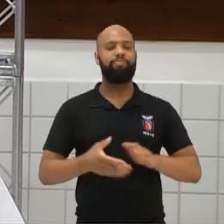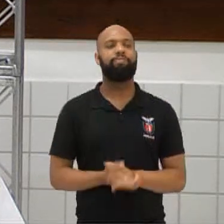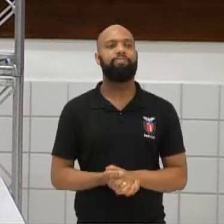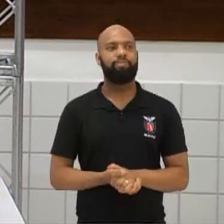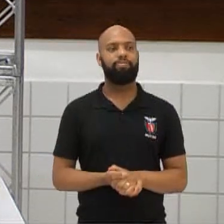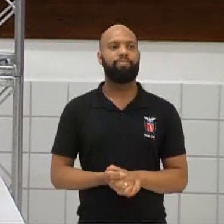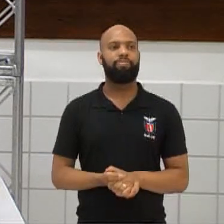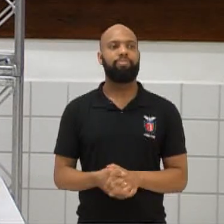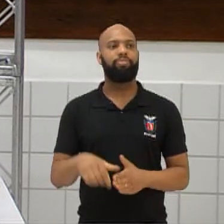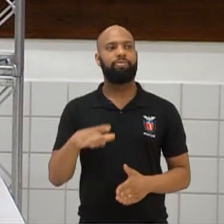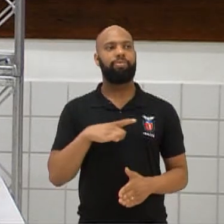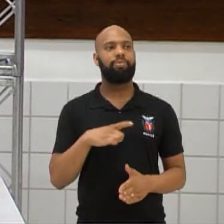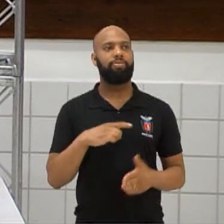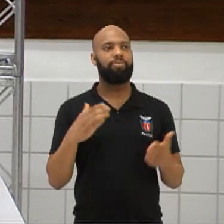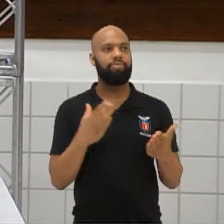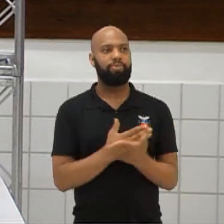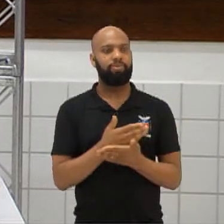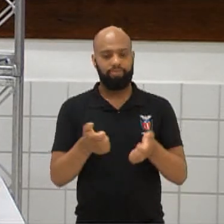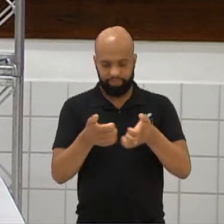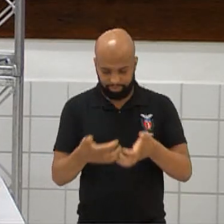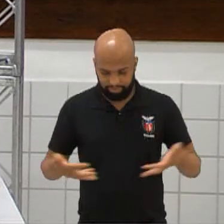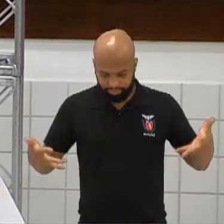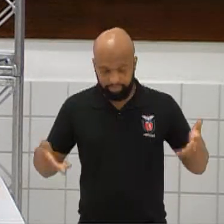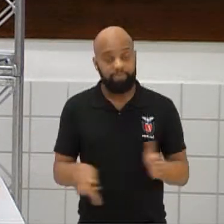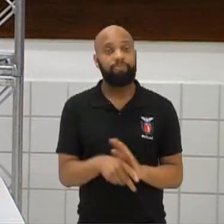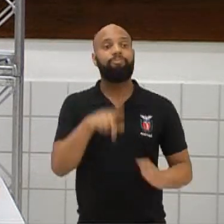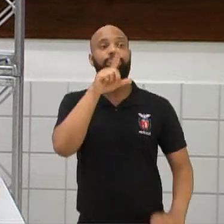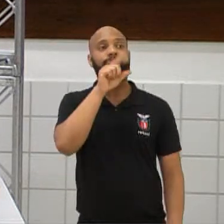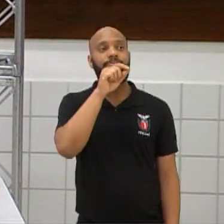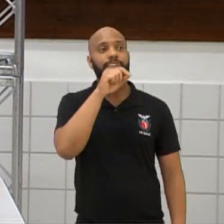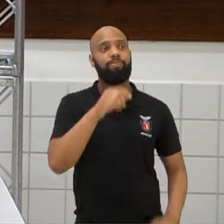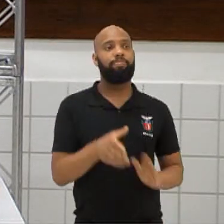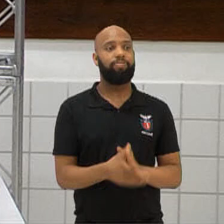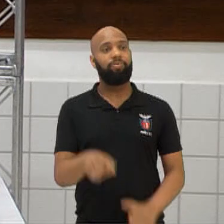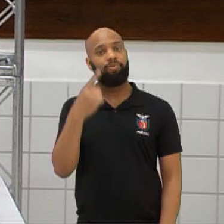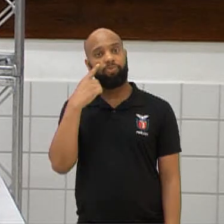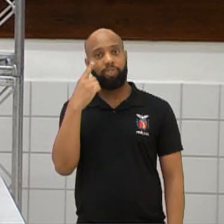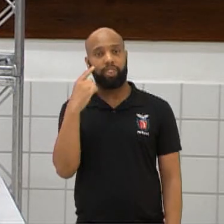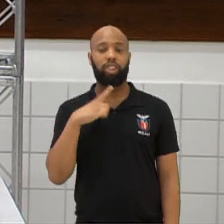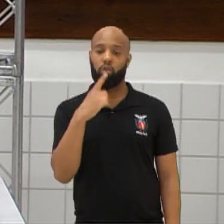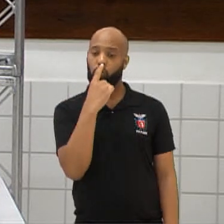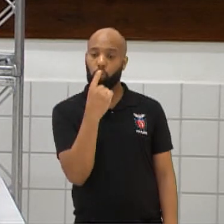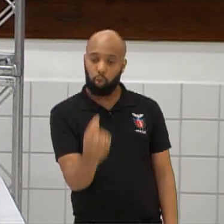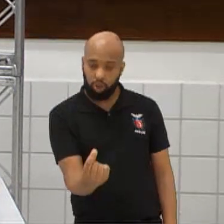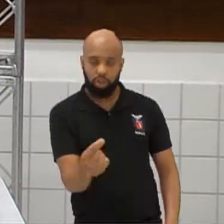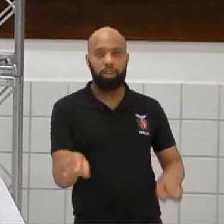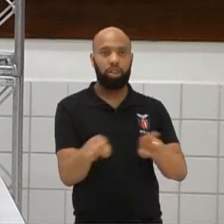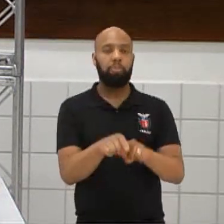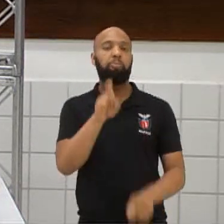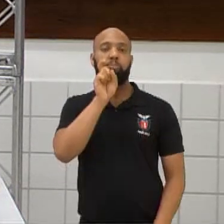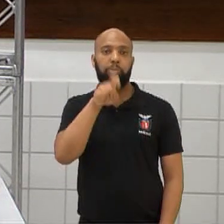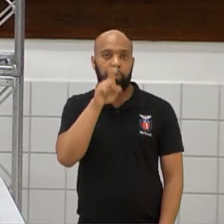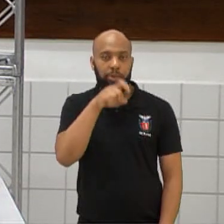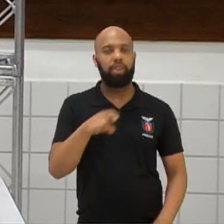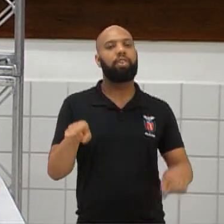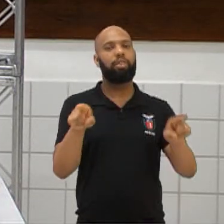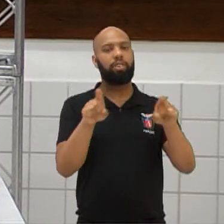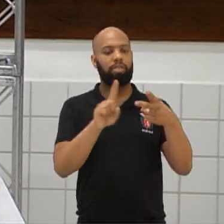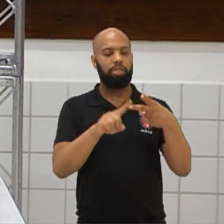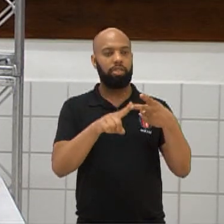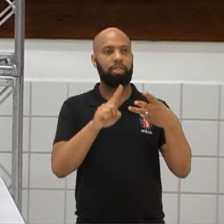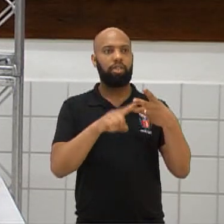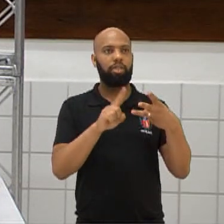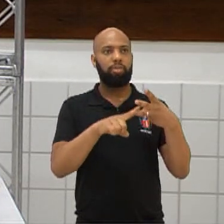alimentares. Então, eu tenho aqui sobre a mesma diversidade de aves. Tá? Eu tenho o tucano, eu tenho aqui também papagaio, eu tenho